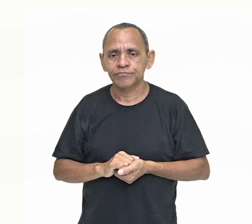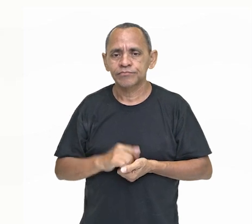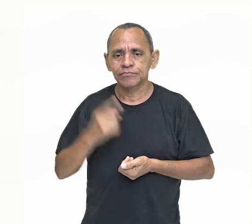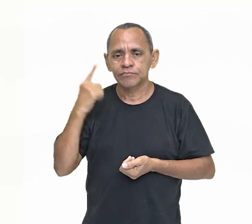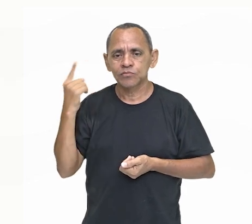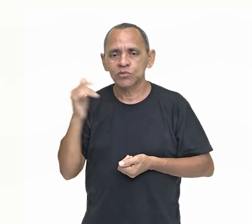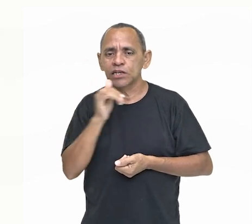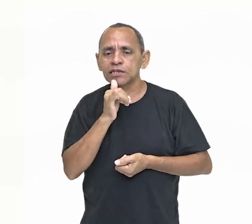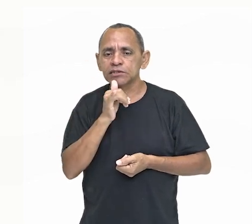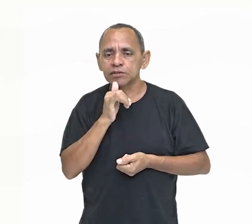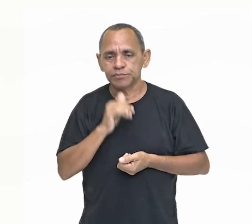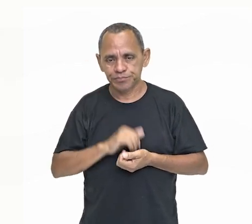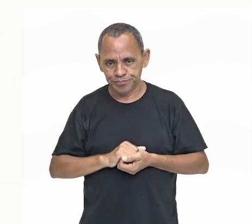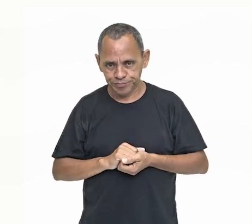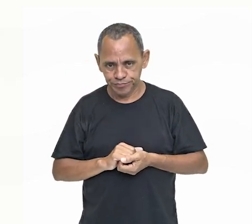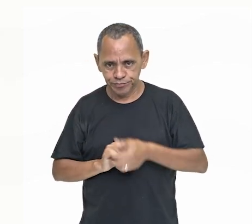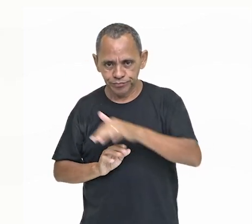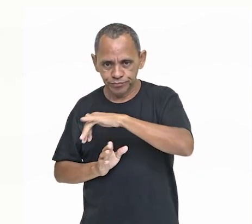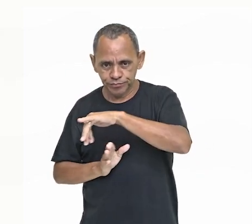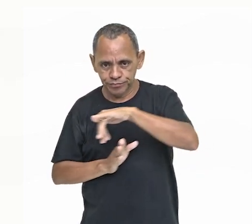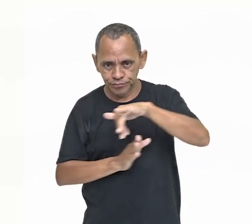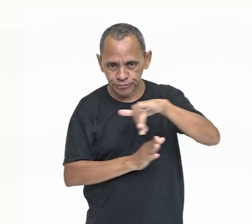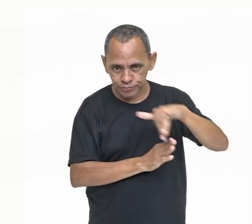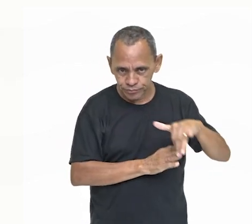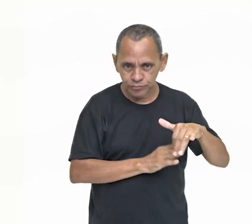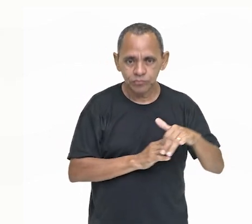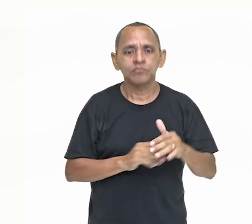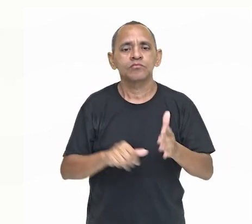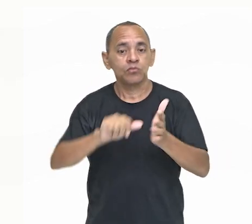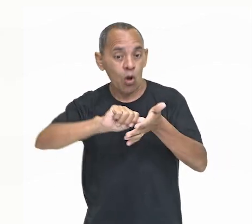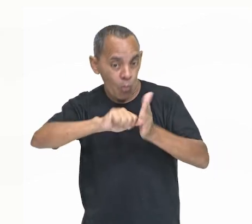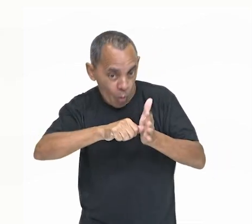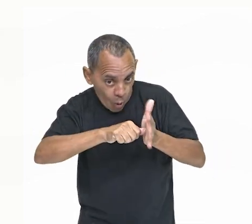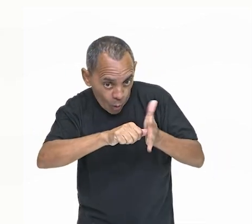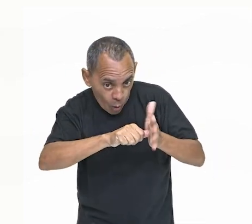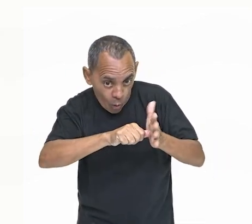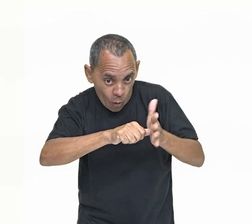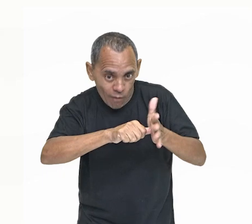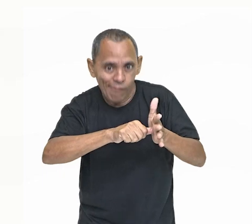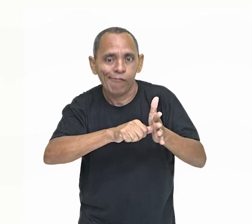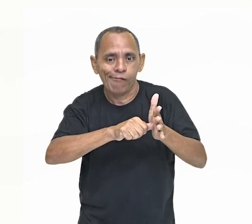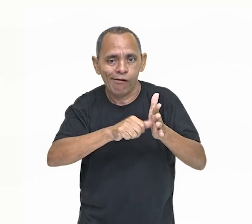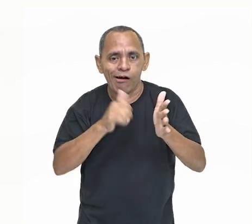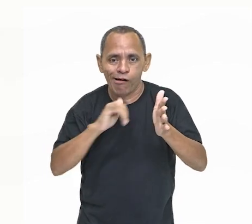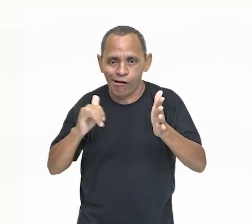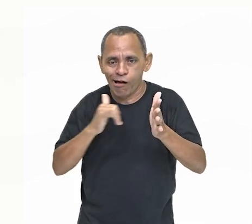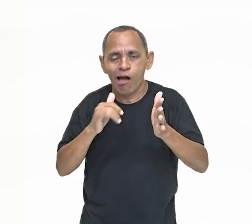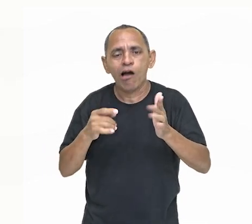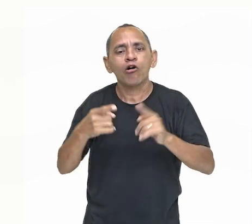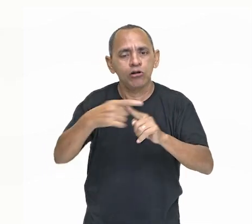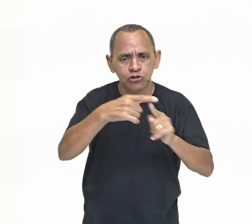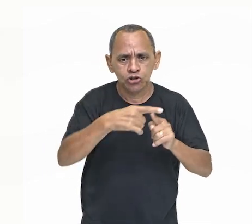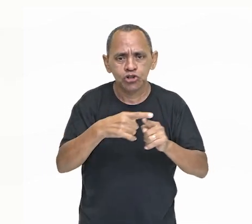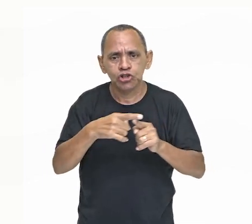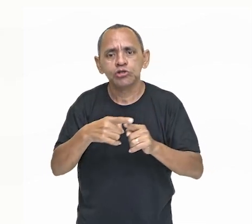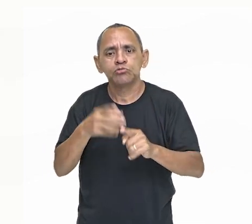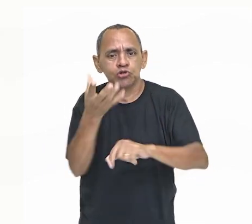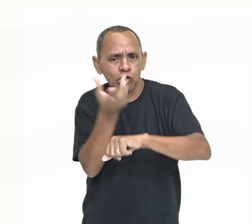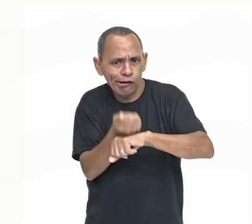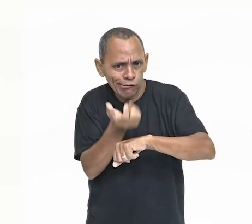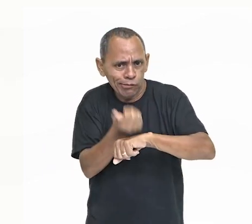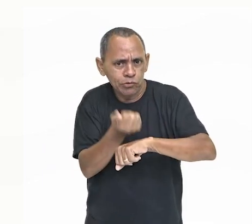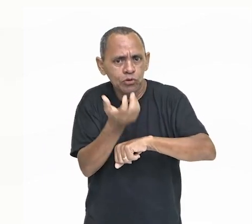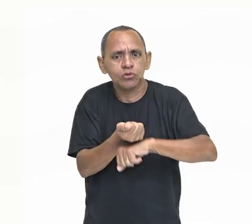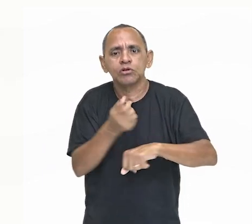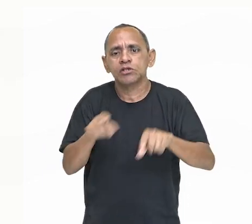exemplo que representa aí o motor elétrico, é um tipo de receptor. Toda vez que